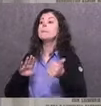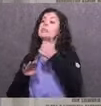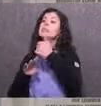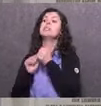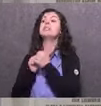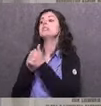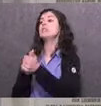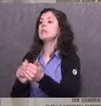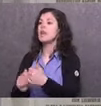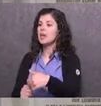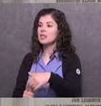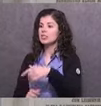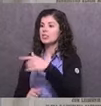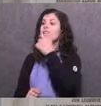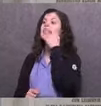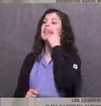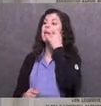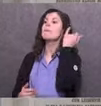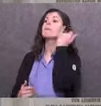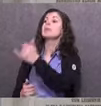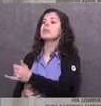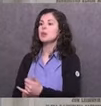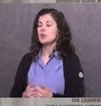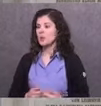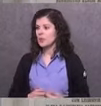que te bateu?